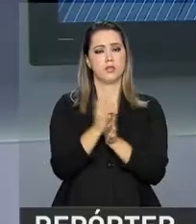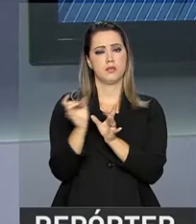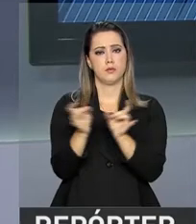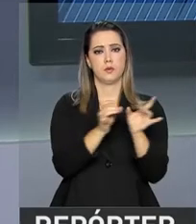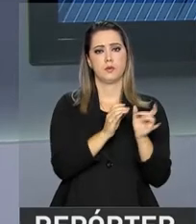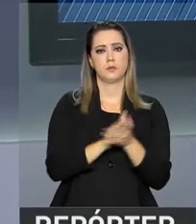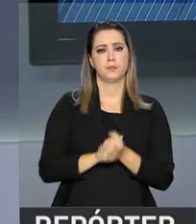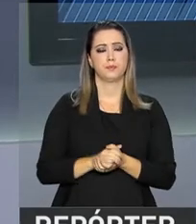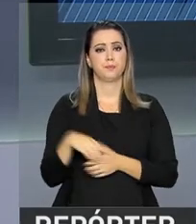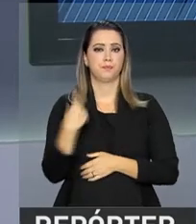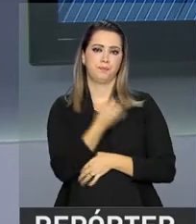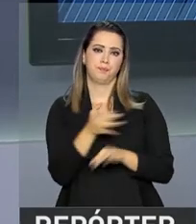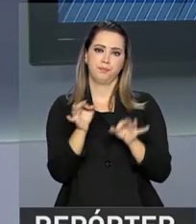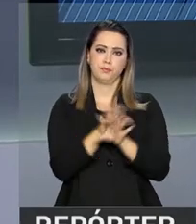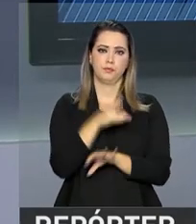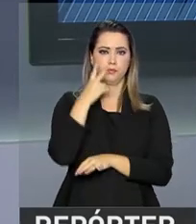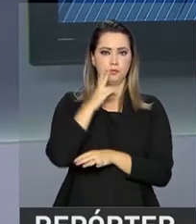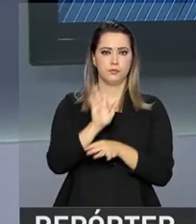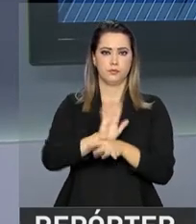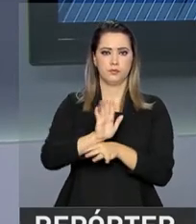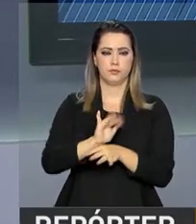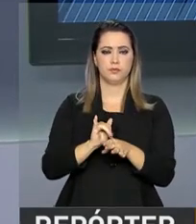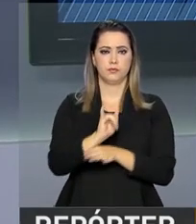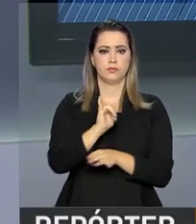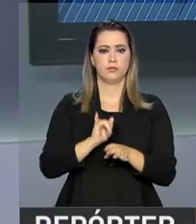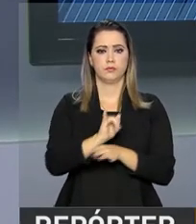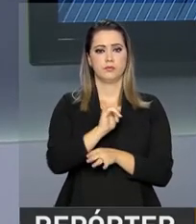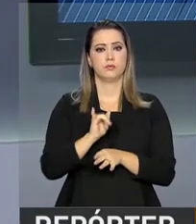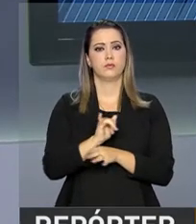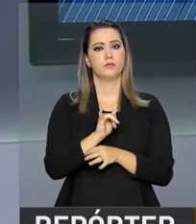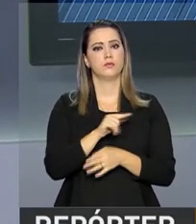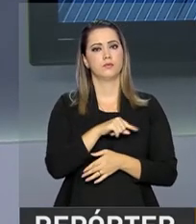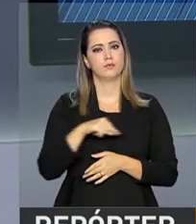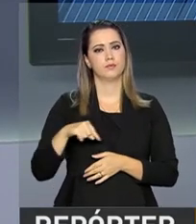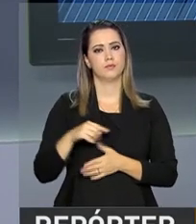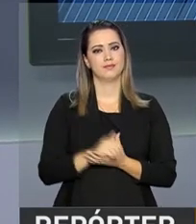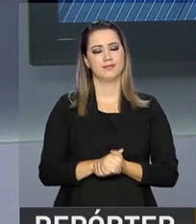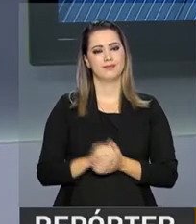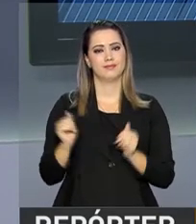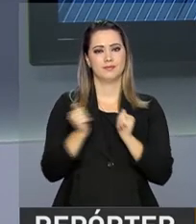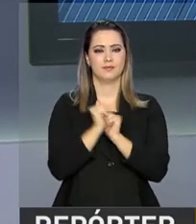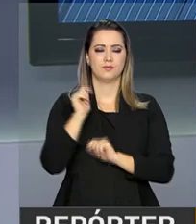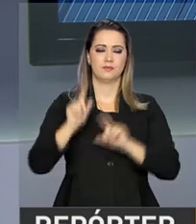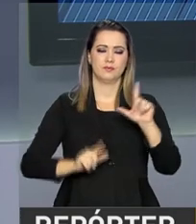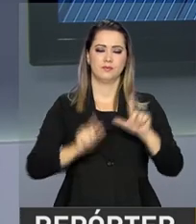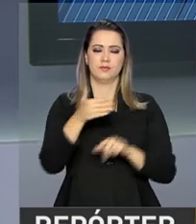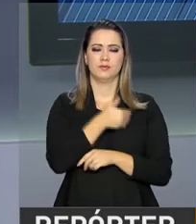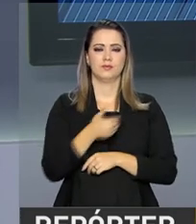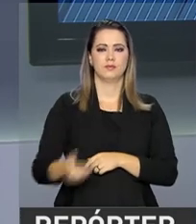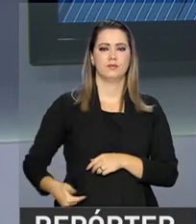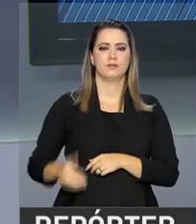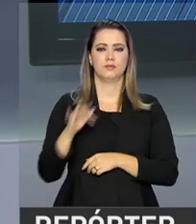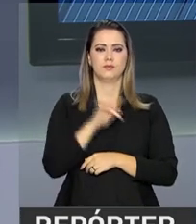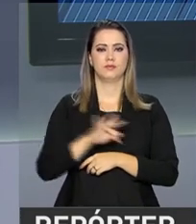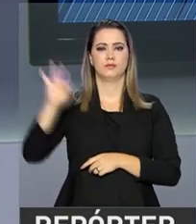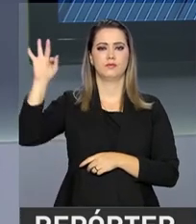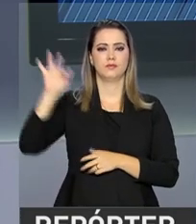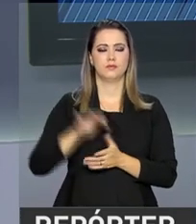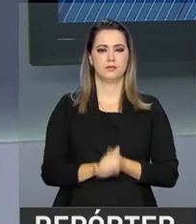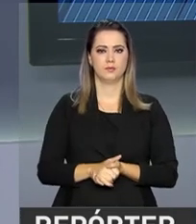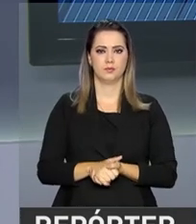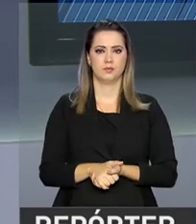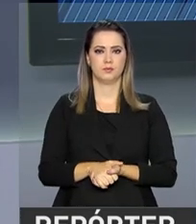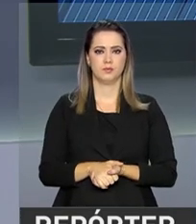e nós ficamos por aqui você pode rever as reportagens no youtube continue com a gente aqui na nbr a tv do governo